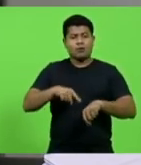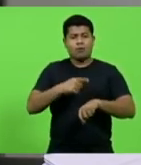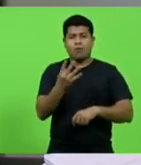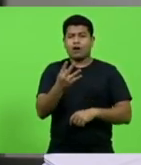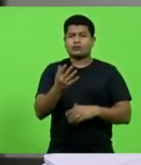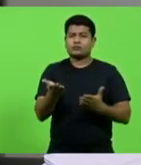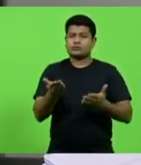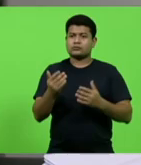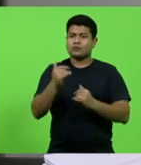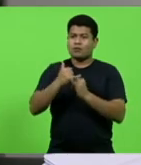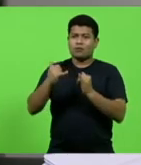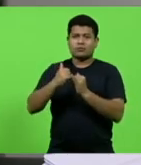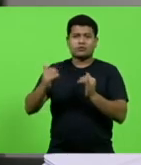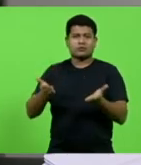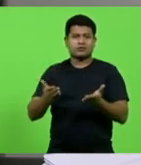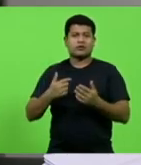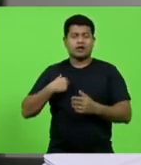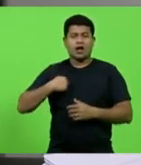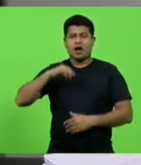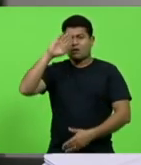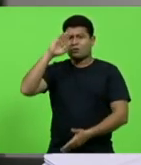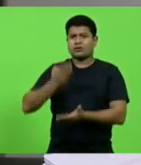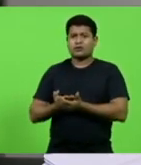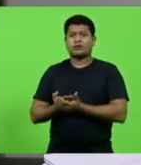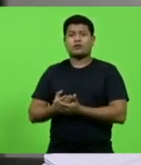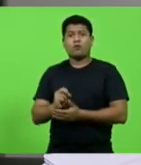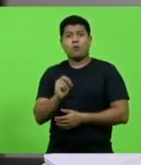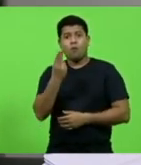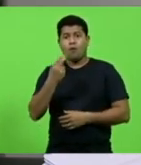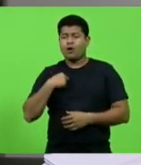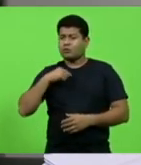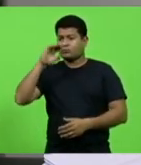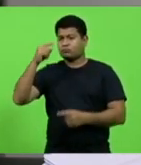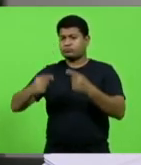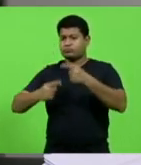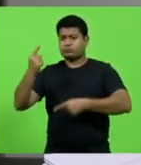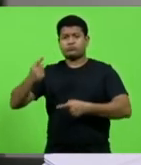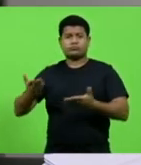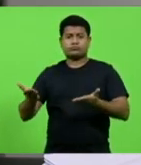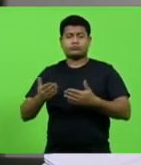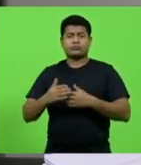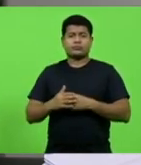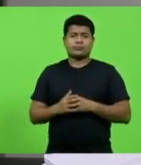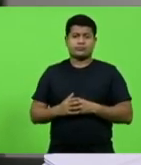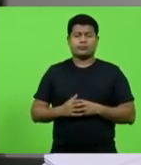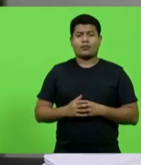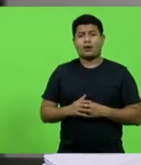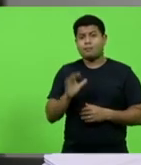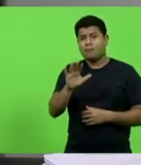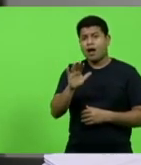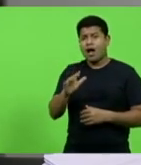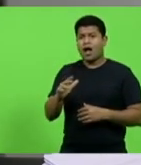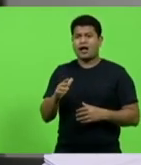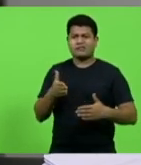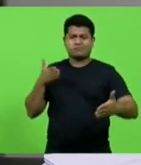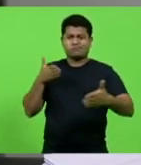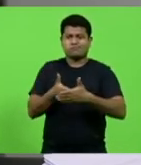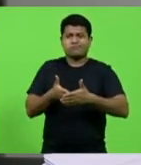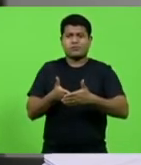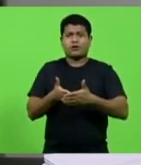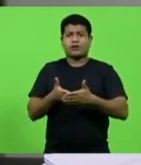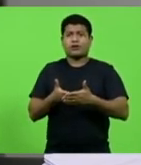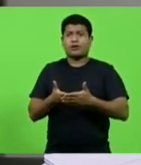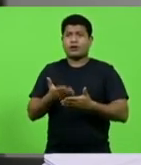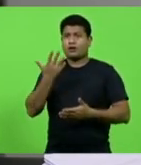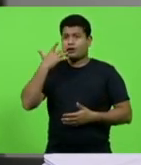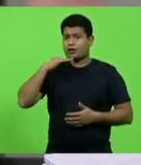que eu quero e que eu acredito, ou que eu não acredito. Mas privar uma criança de ter... E controle meu tempo